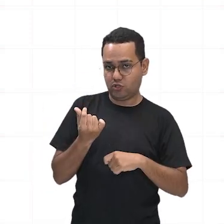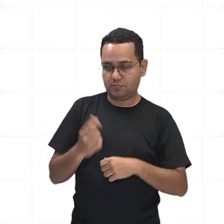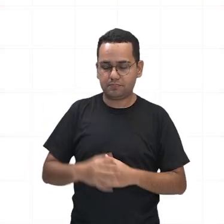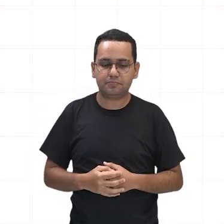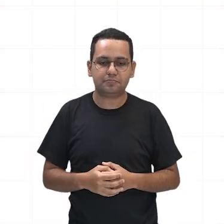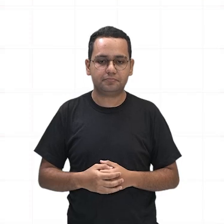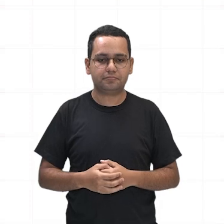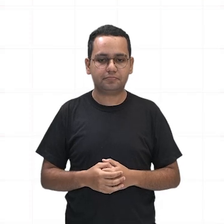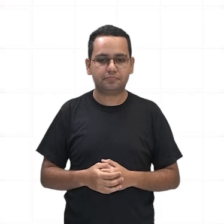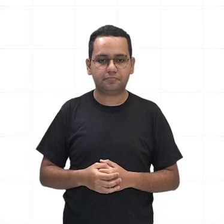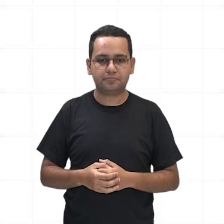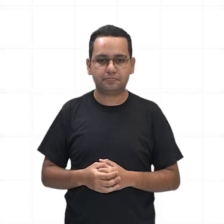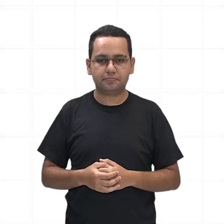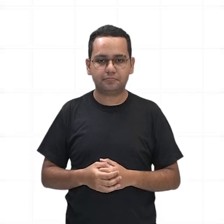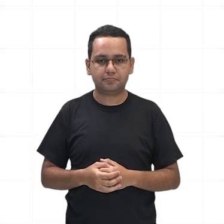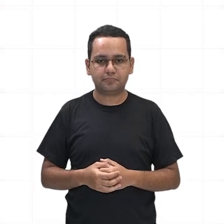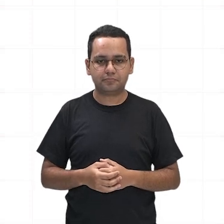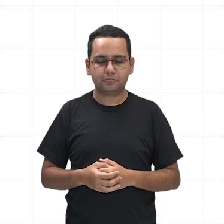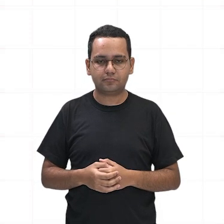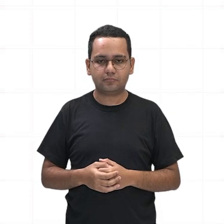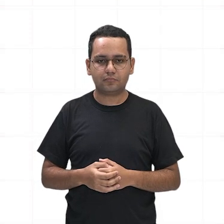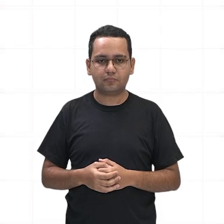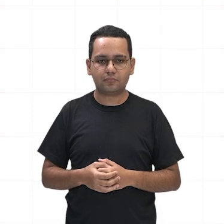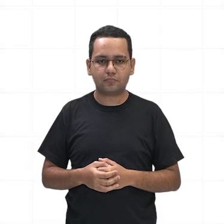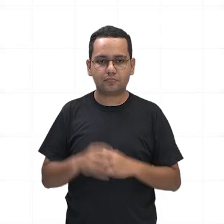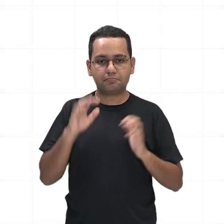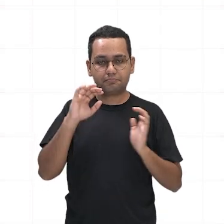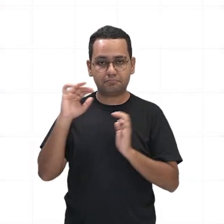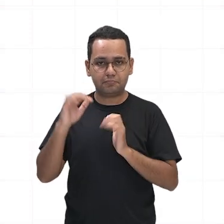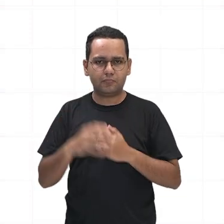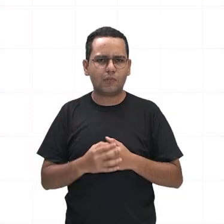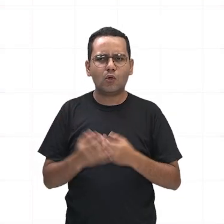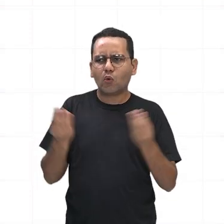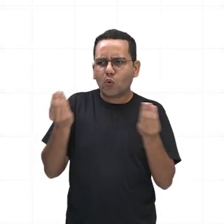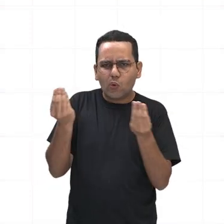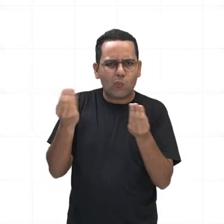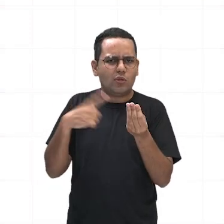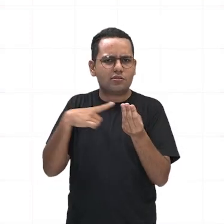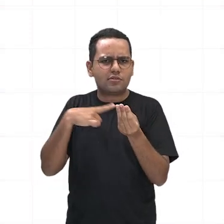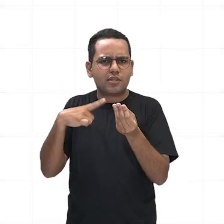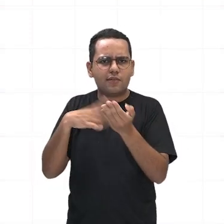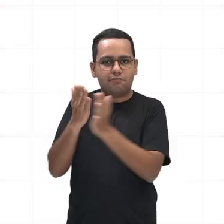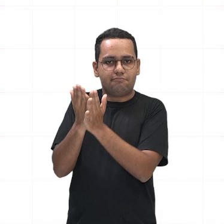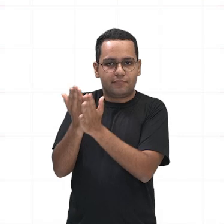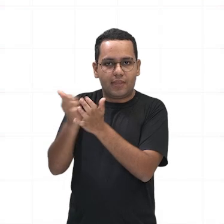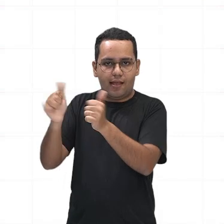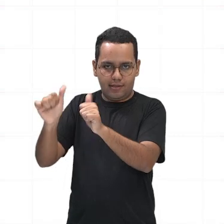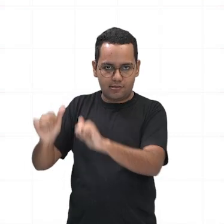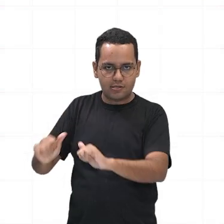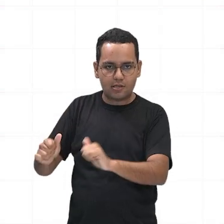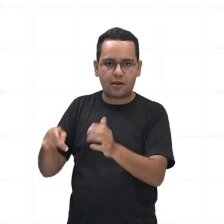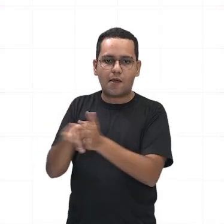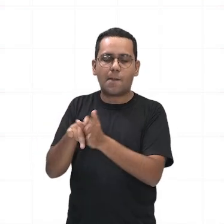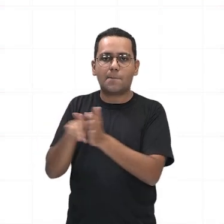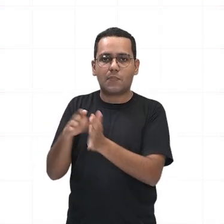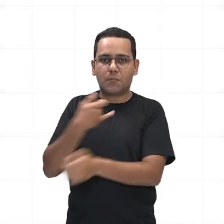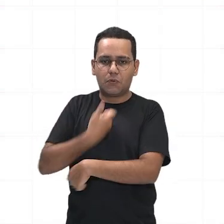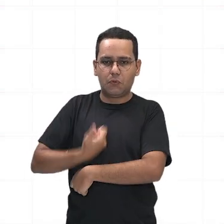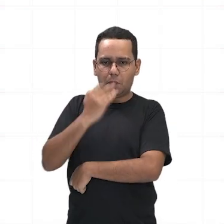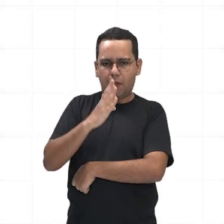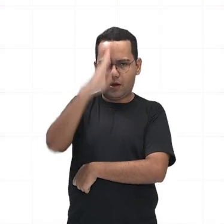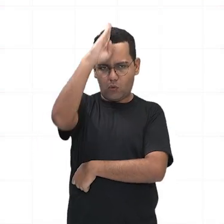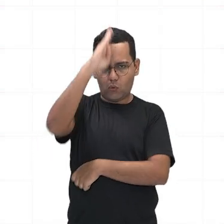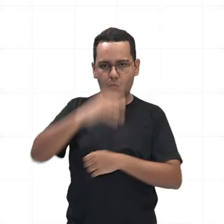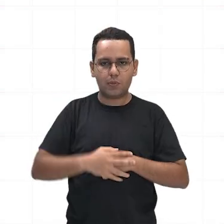essa fragmentação então do grande Império Romano, tá? A crise do Império Romano, fragmentação